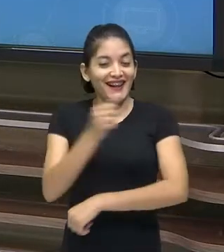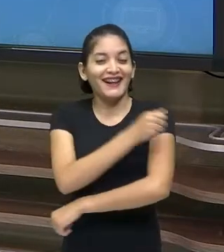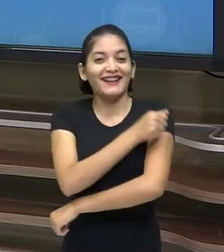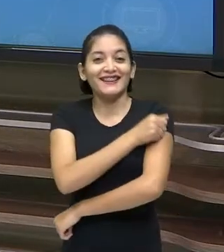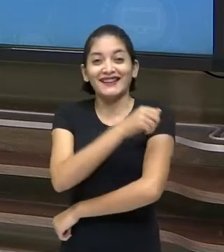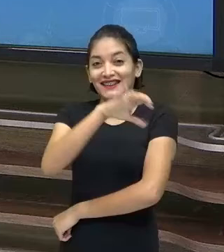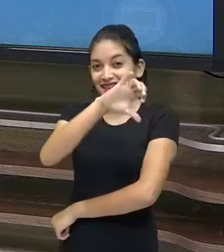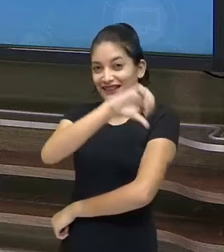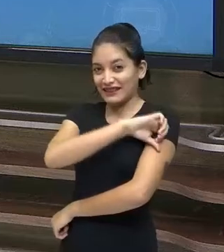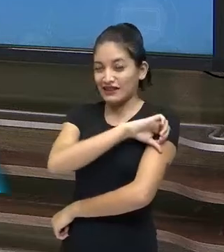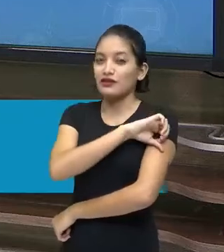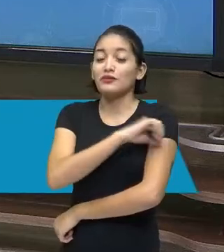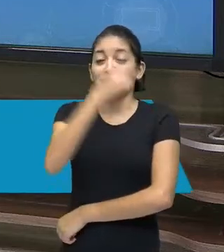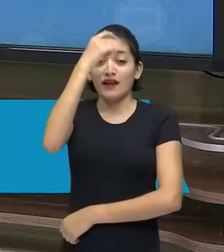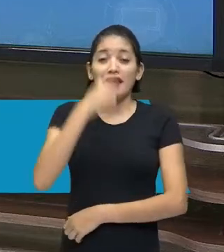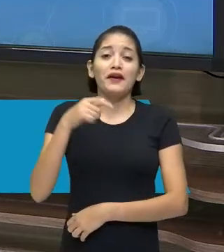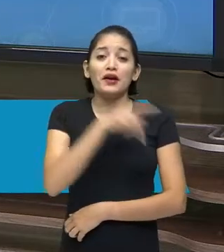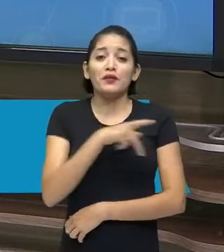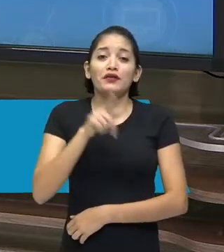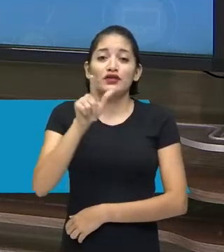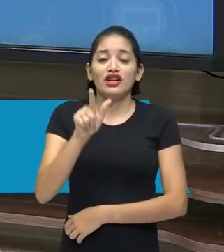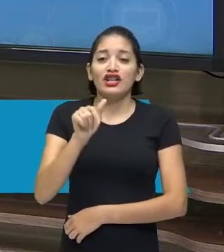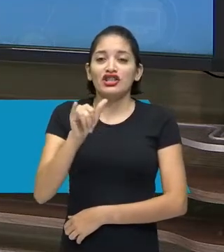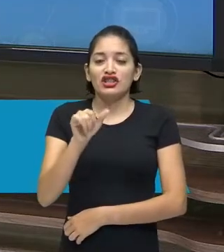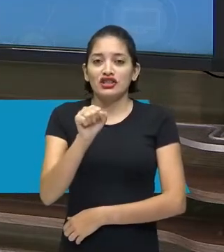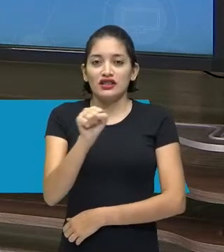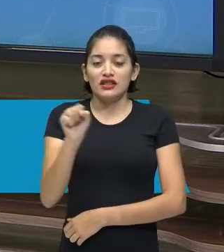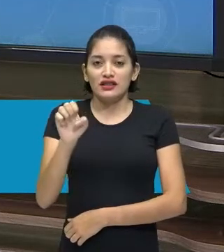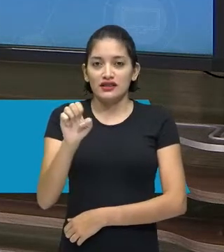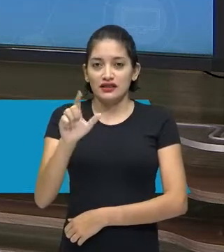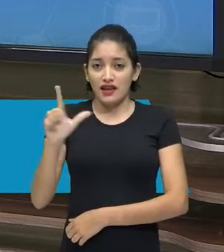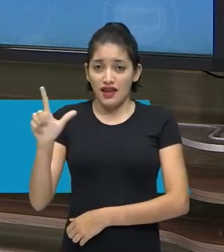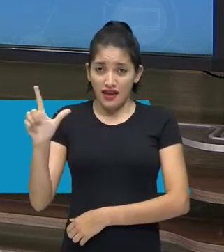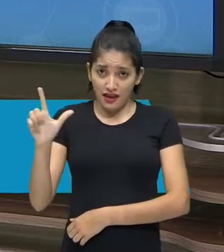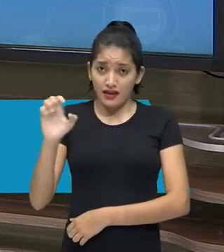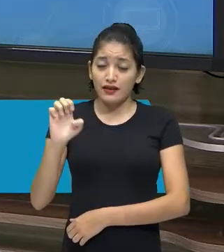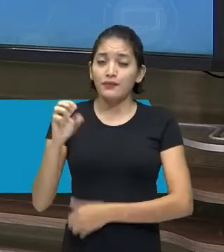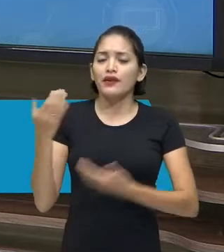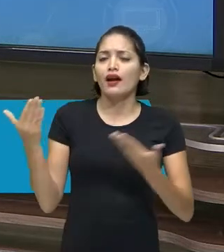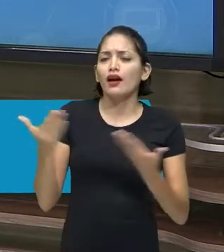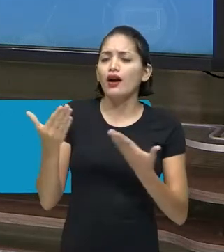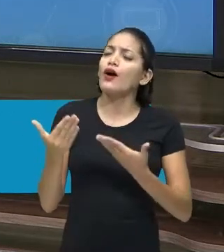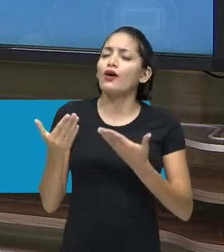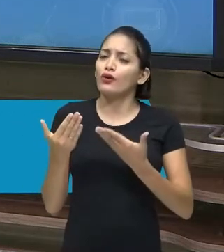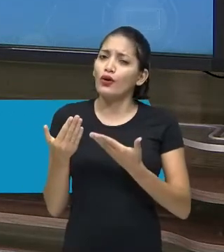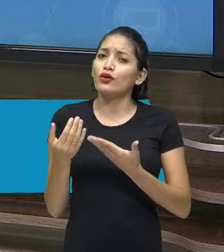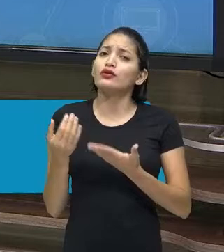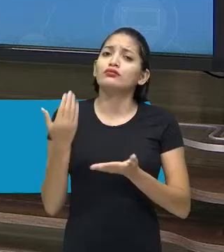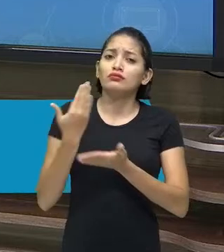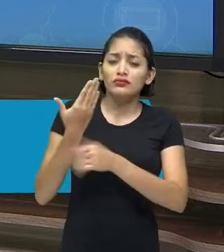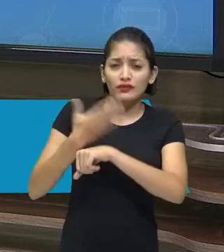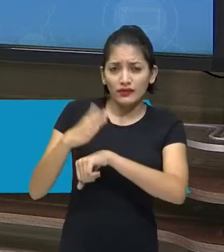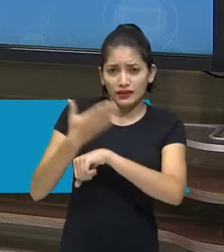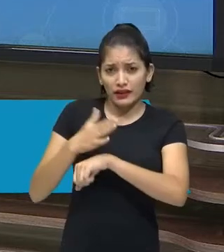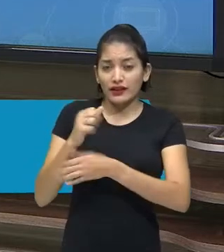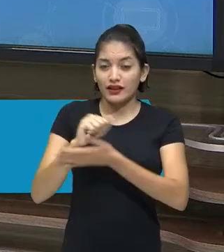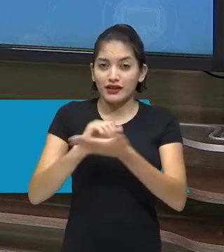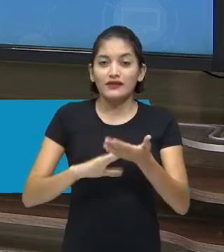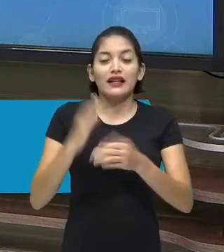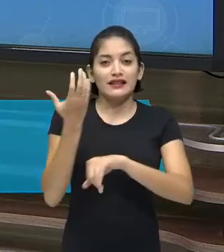alunos do nono ano, sou a professora Gisele Palmeira. Vamos realizar aí as nossas atividades do Praticando